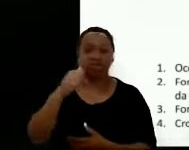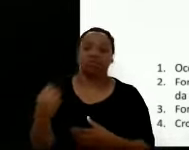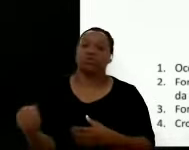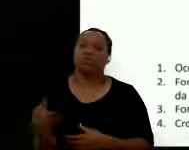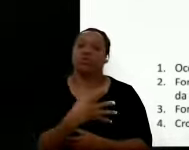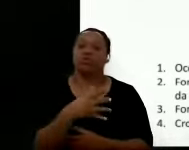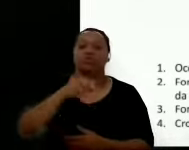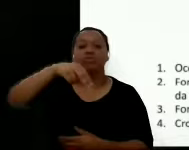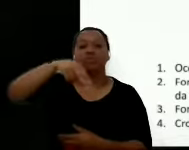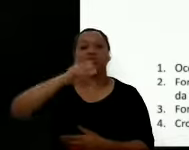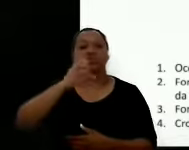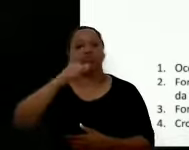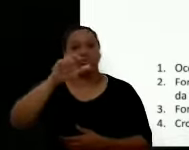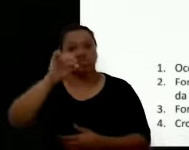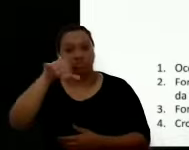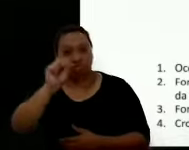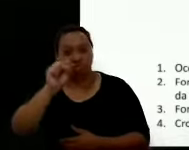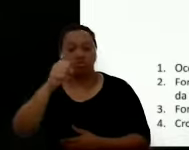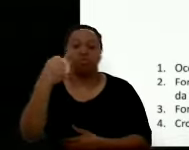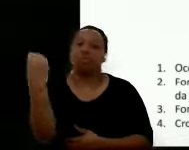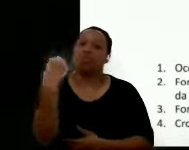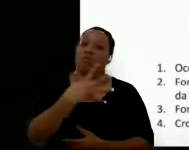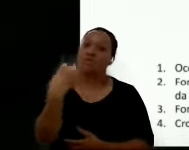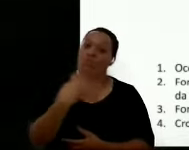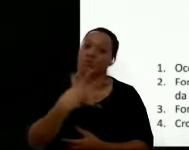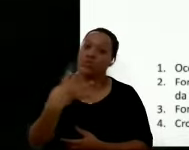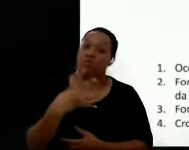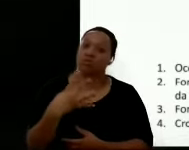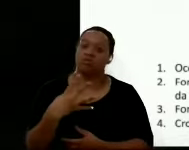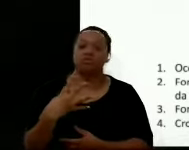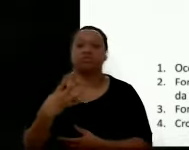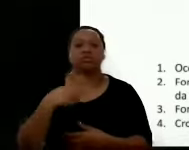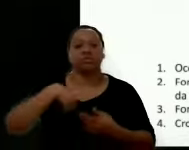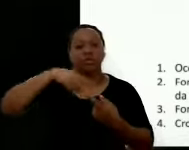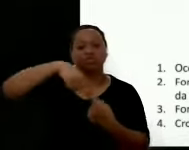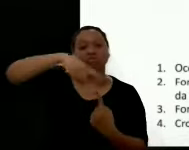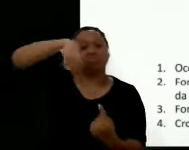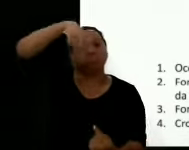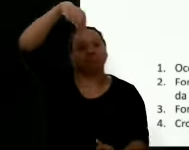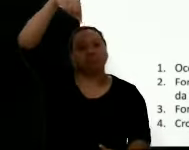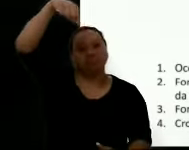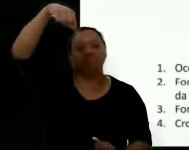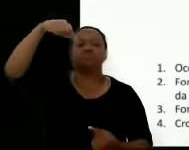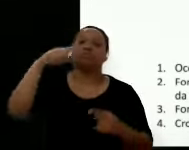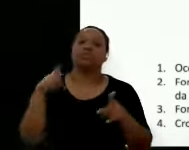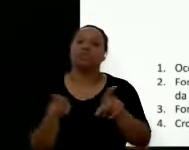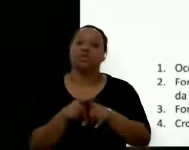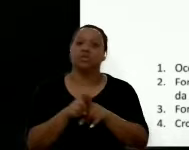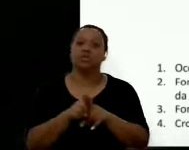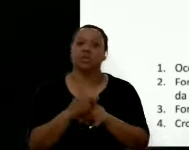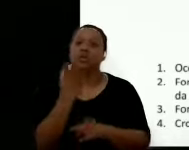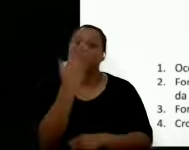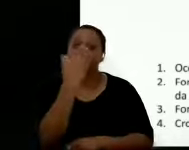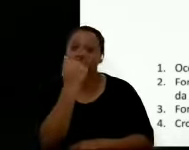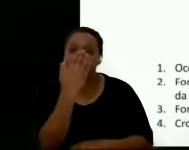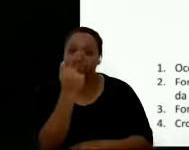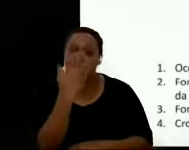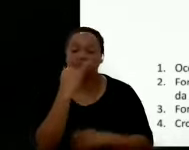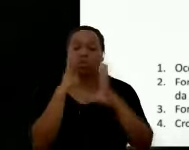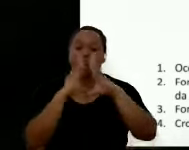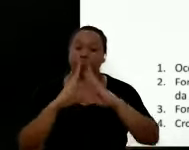novas cariotecas e 2 novos nucléolos. 4. Cromossomos